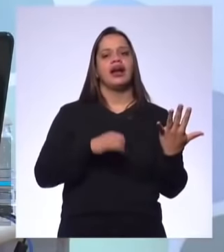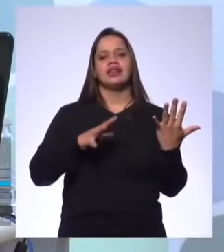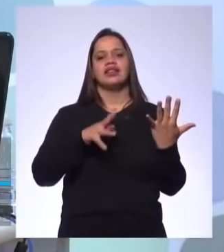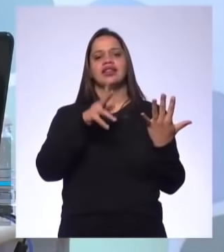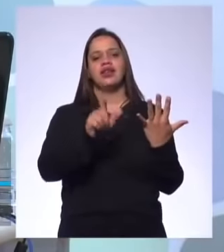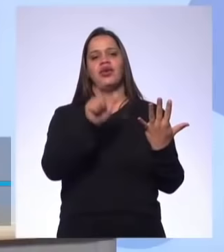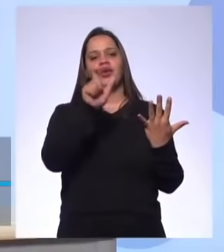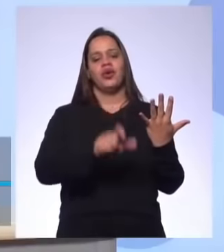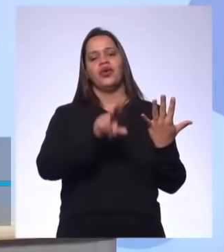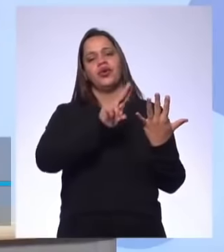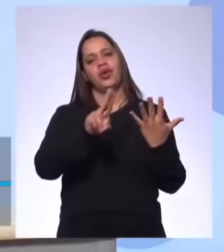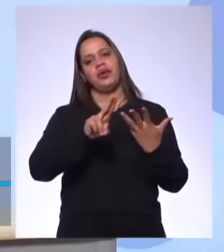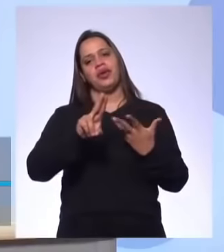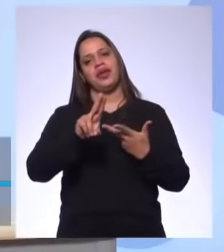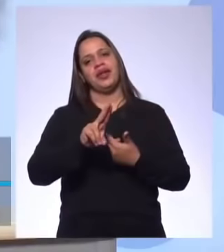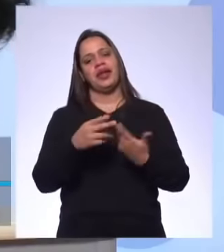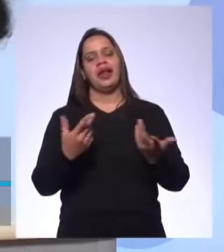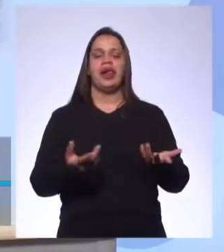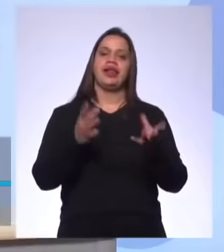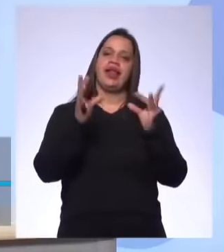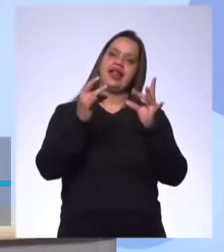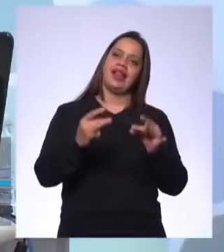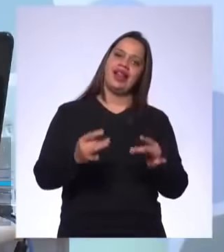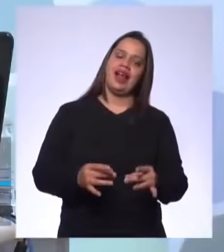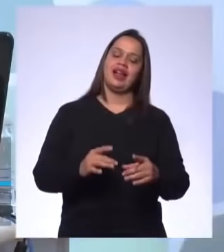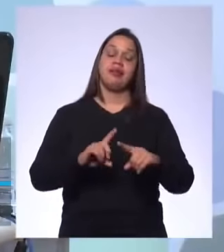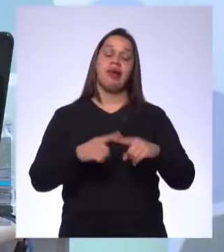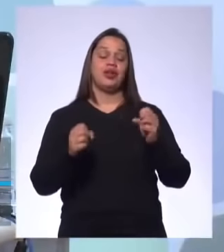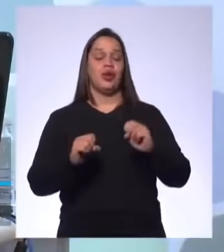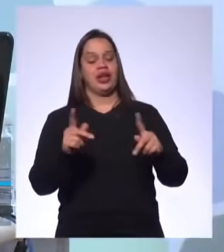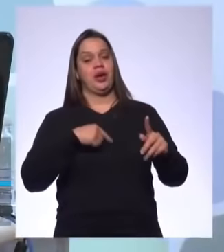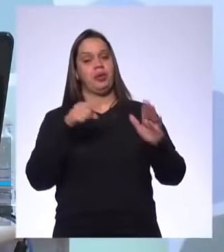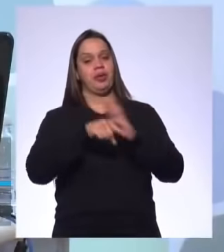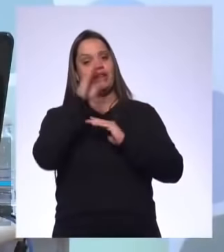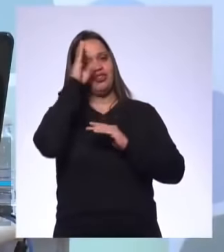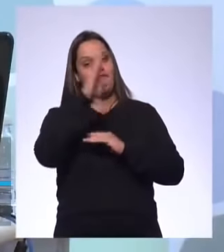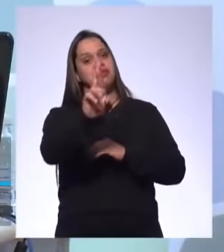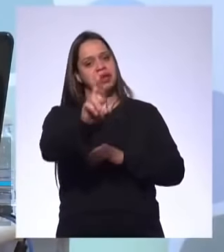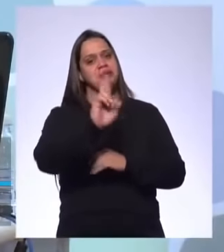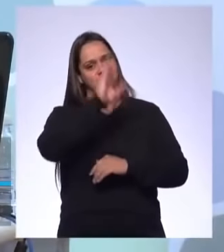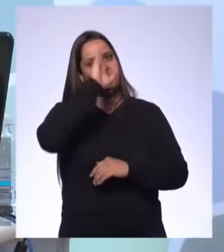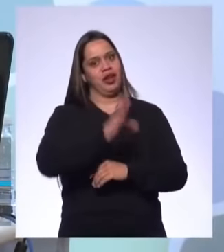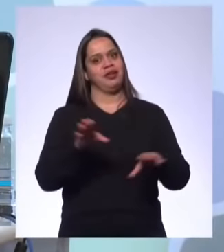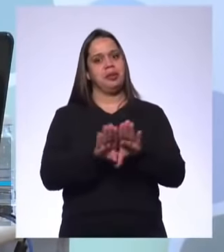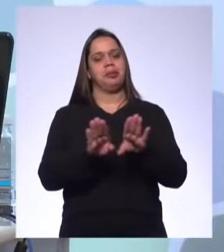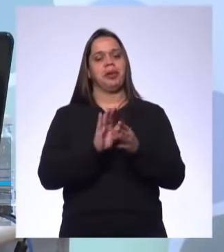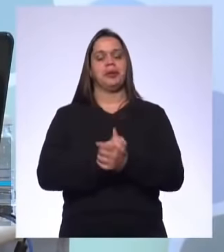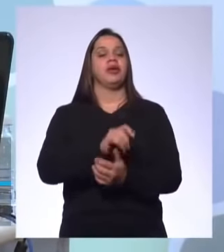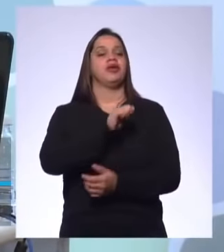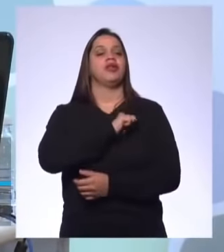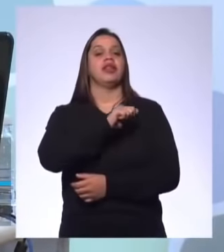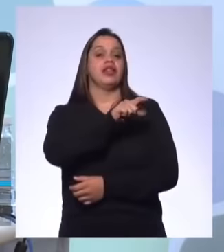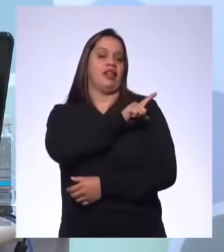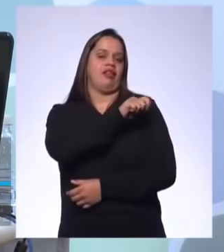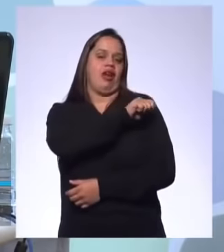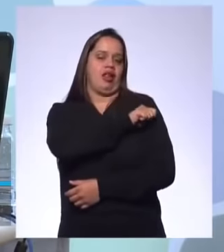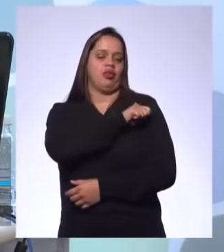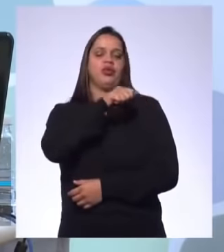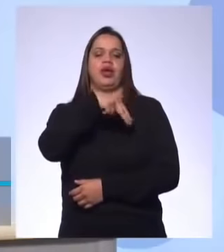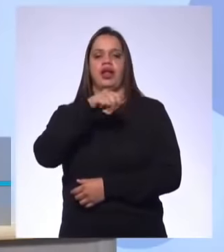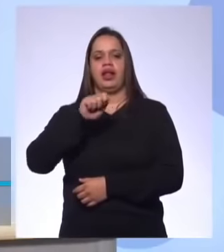Tudo bem, né, Dani? Tudo bem, exatamente. Alguém colocou aqui, ó, a Ana Beatriz. Tá com ela aberta aí, ô